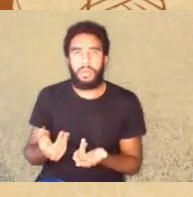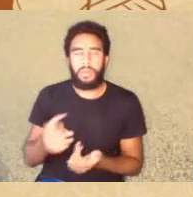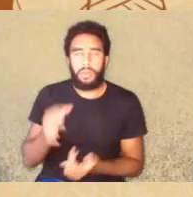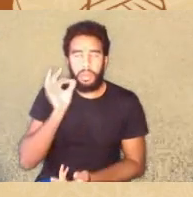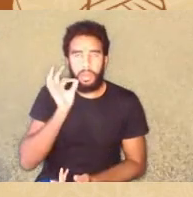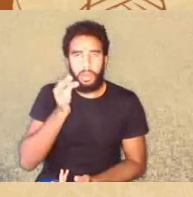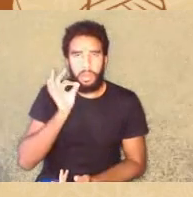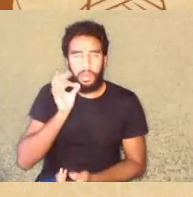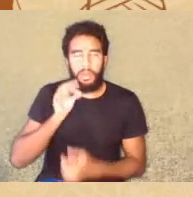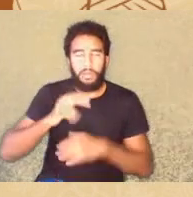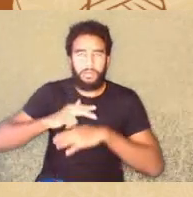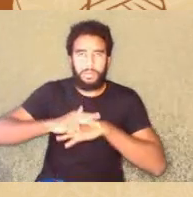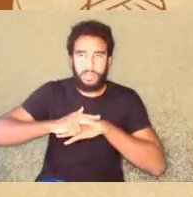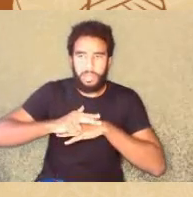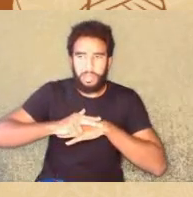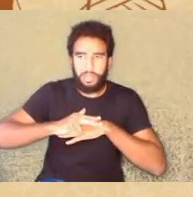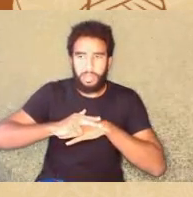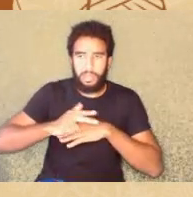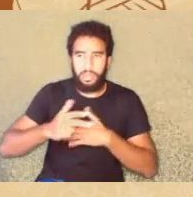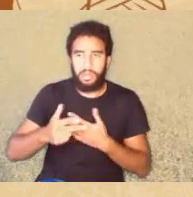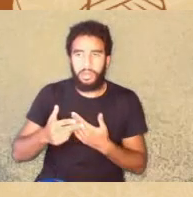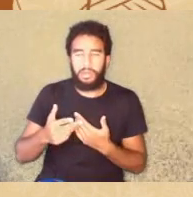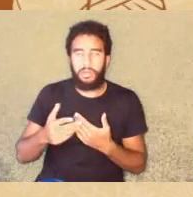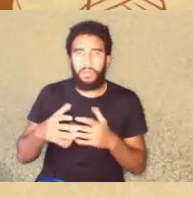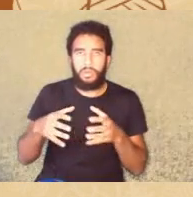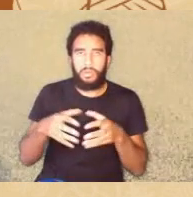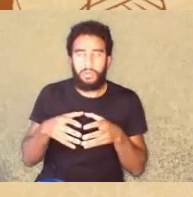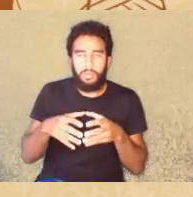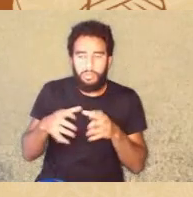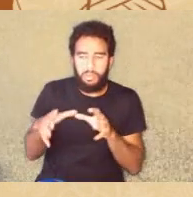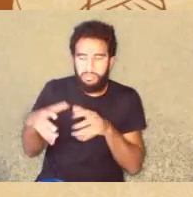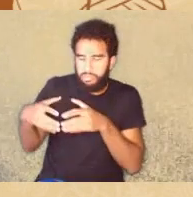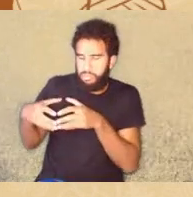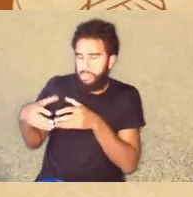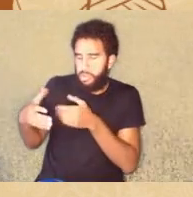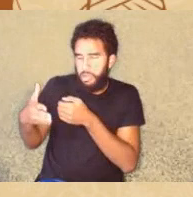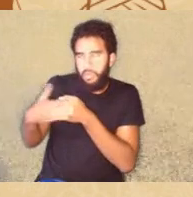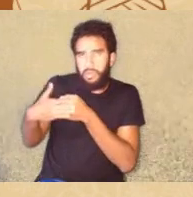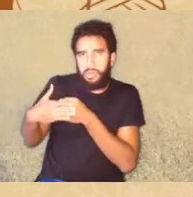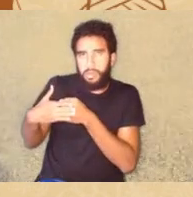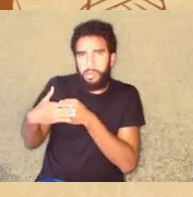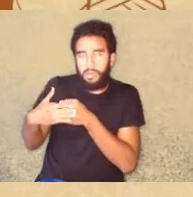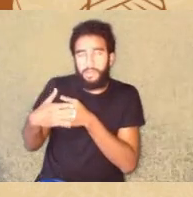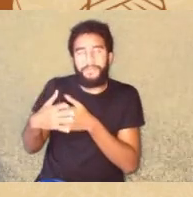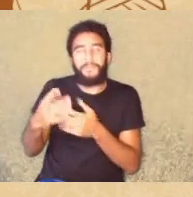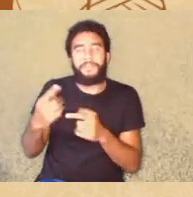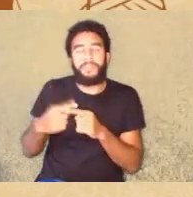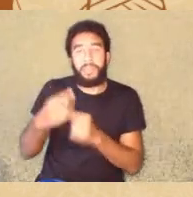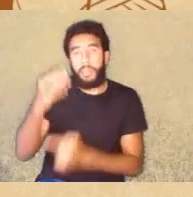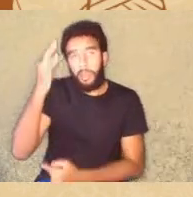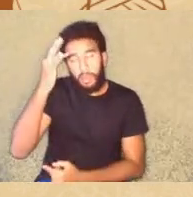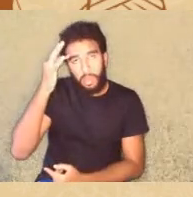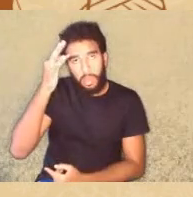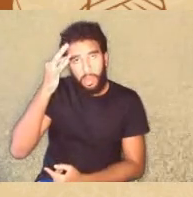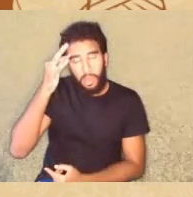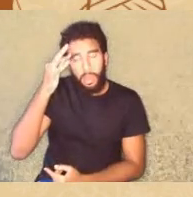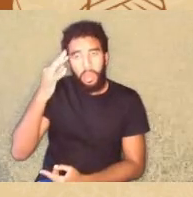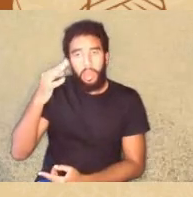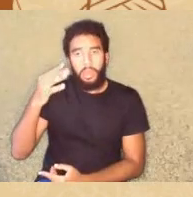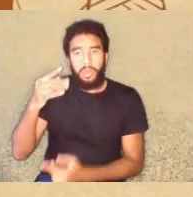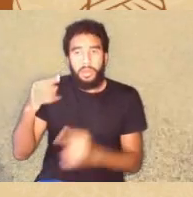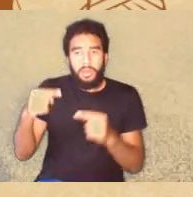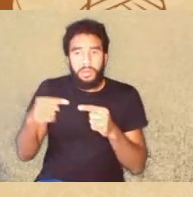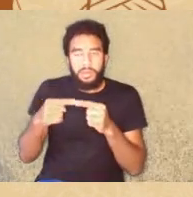assim, meio maçônico, assim, fechado, assim, né? A gente produz um tipo de teoria, tanto no sentido mais burguês